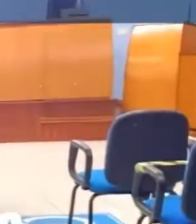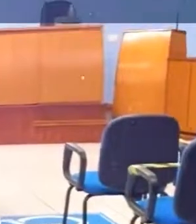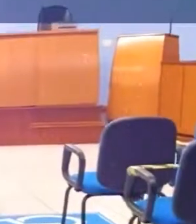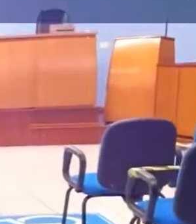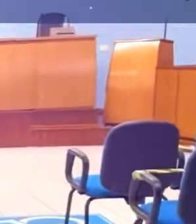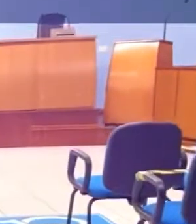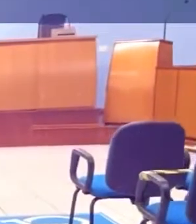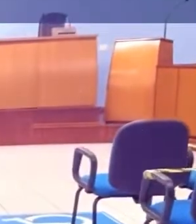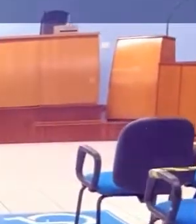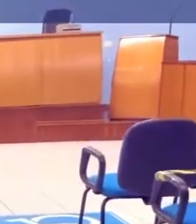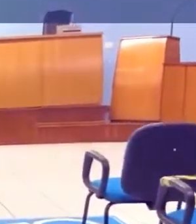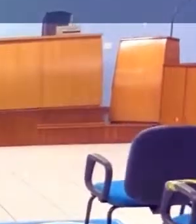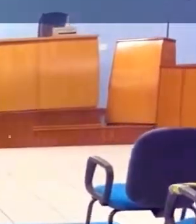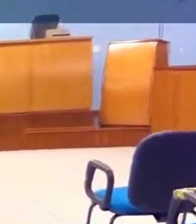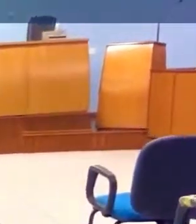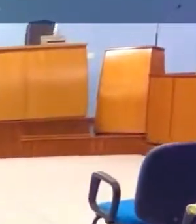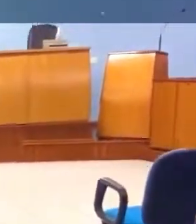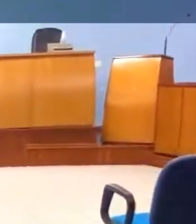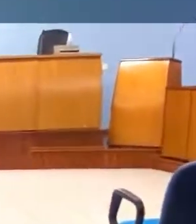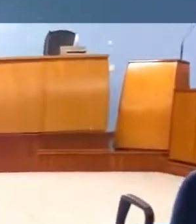E aí